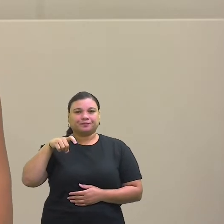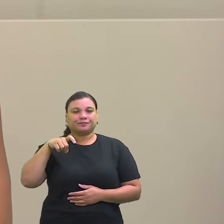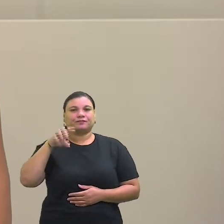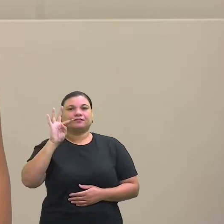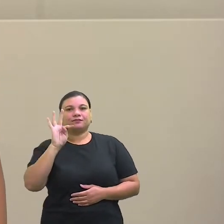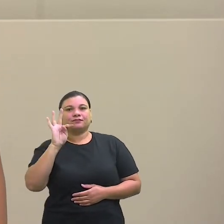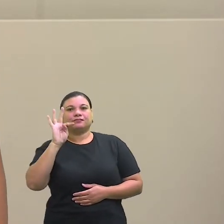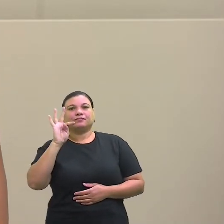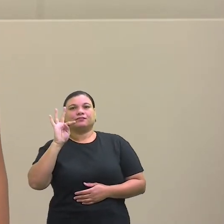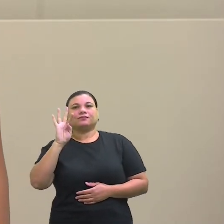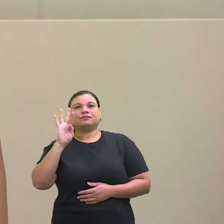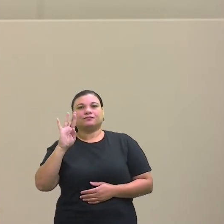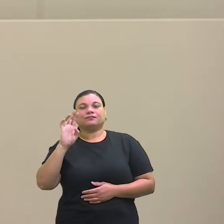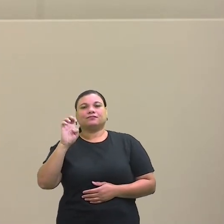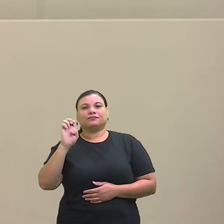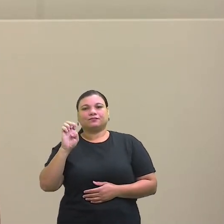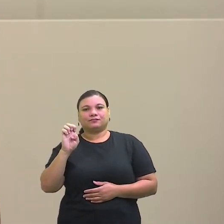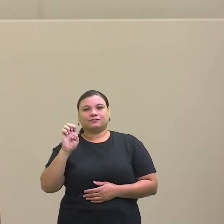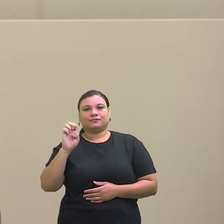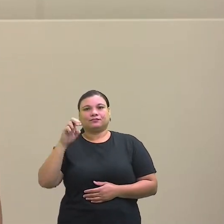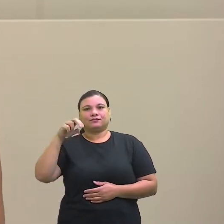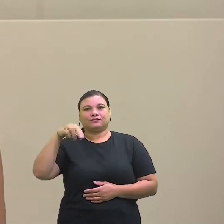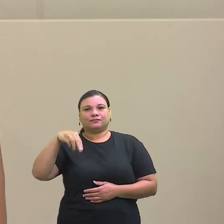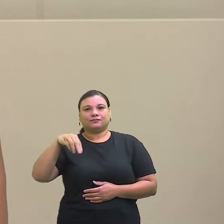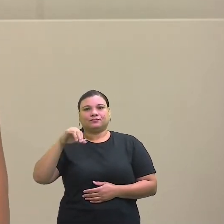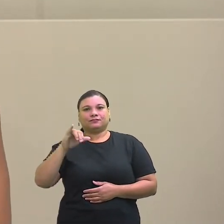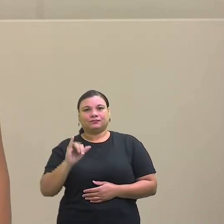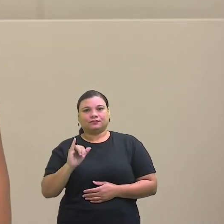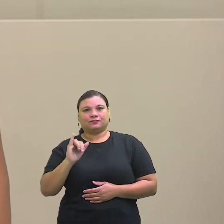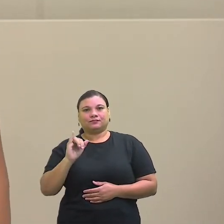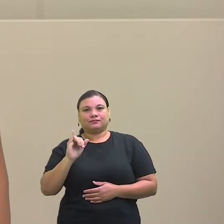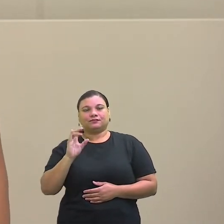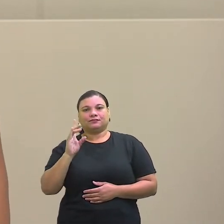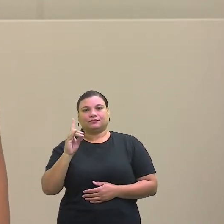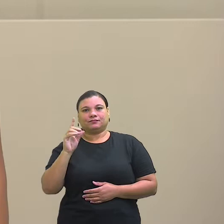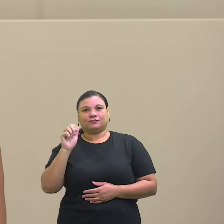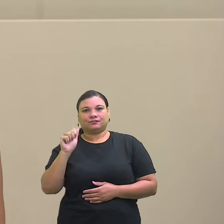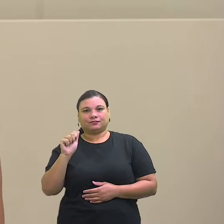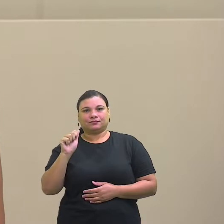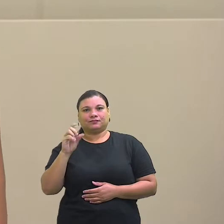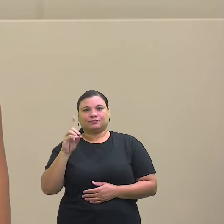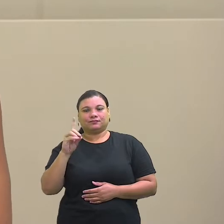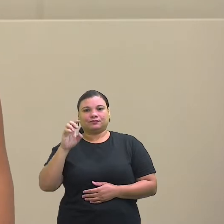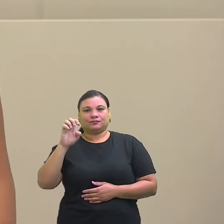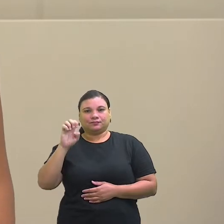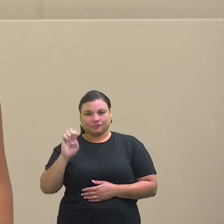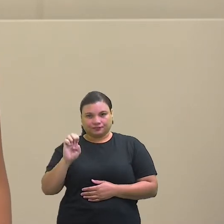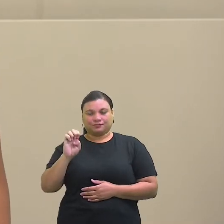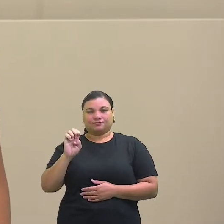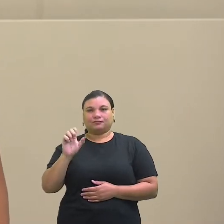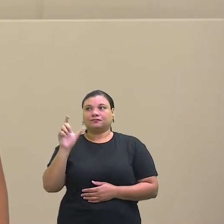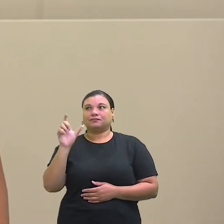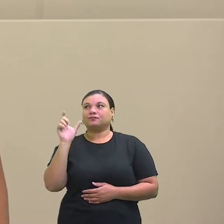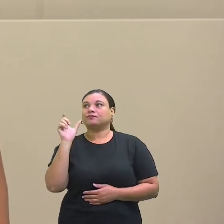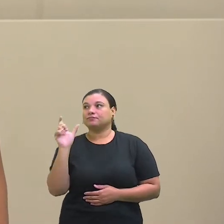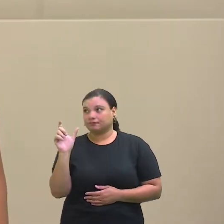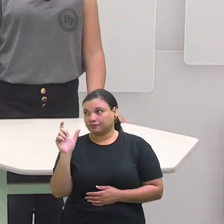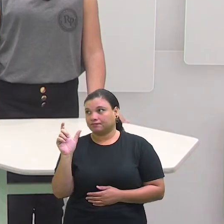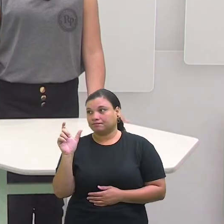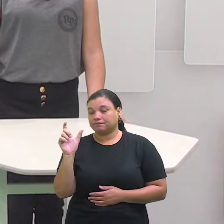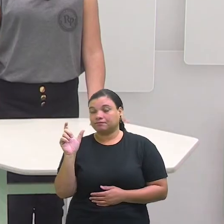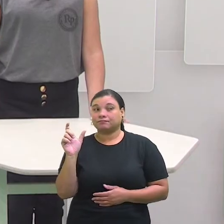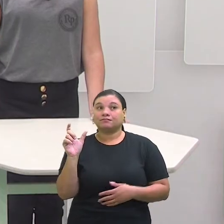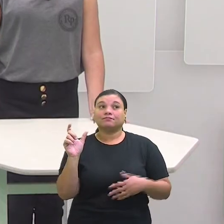T R E M I D A D E. Extremidade.